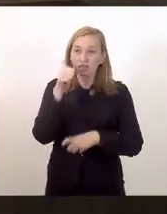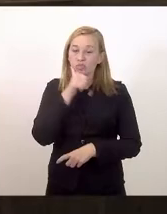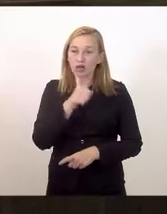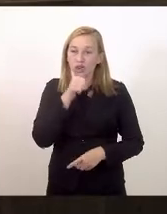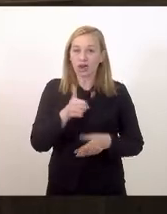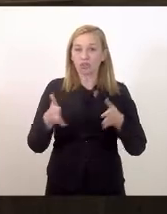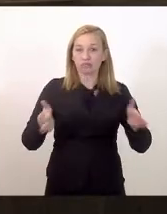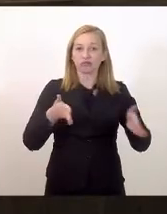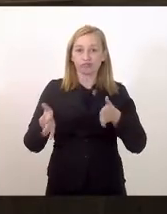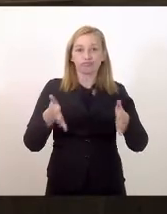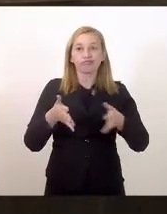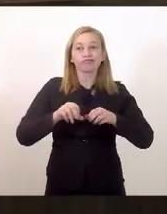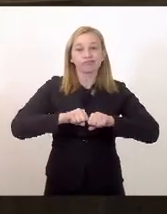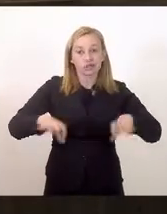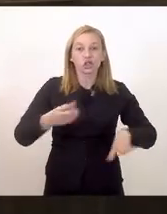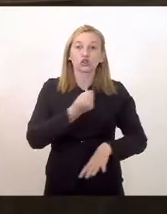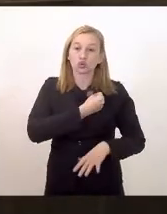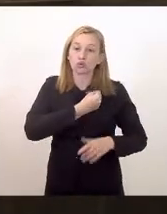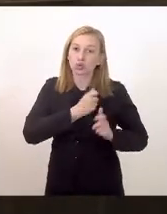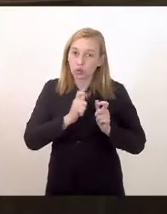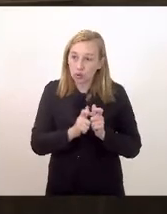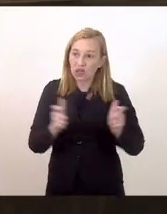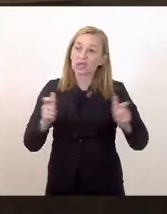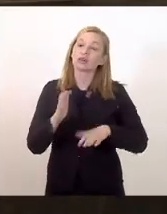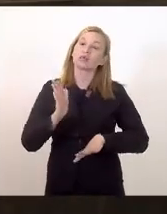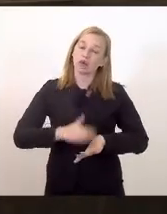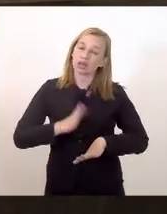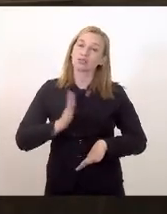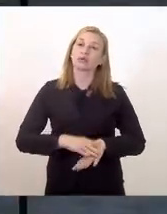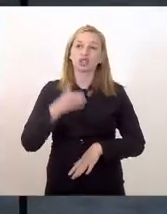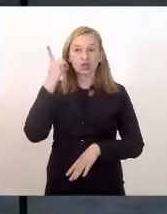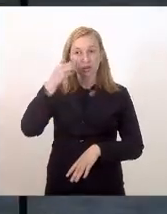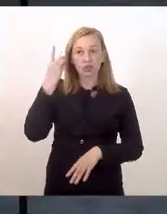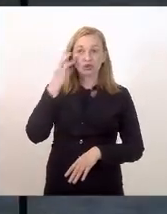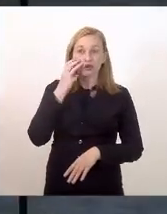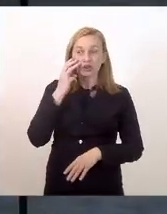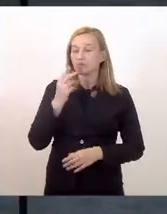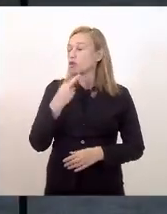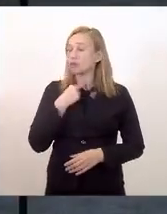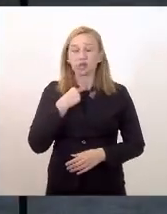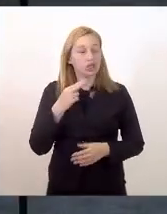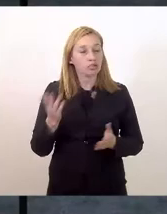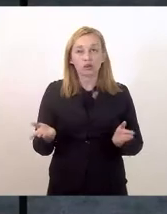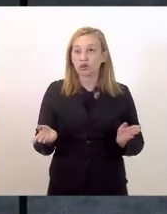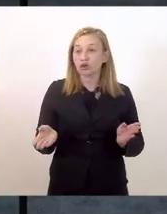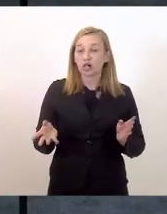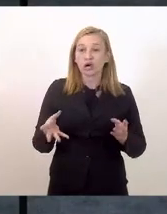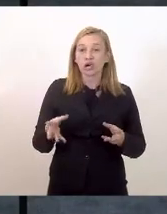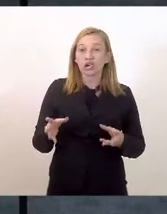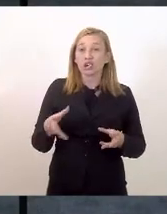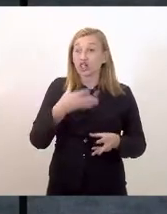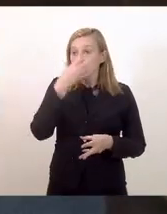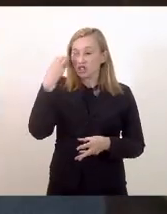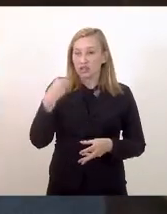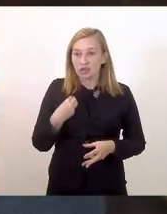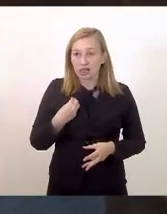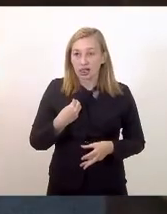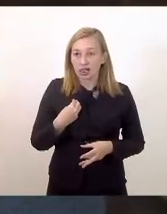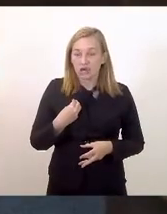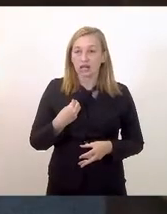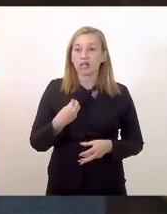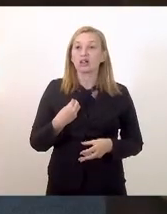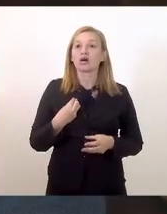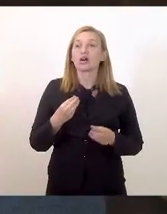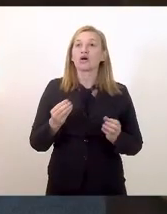essa pandemia aumentou significativamente, deputado Valdec. Não podemos fechar os nossos olhos. O parlamento está